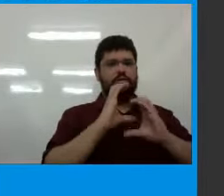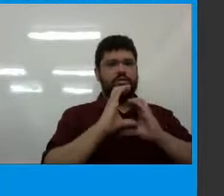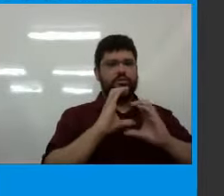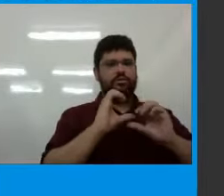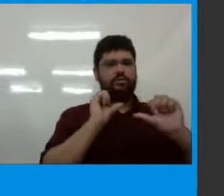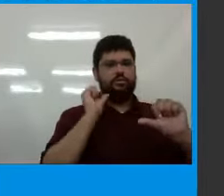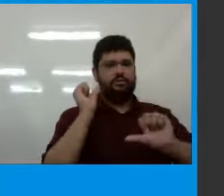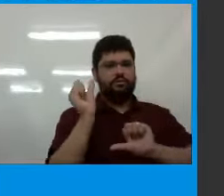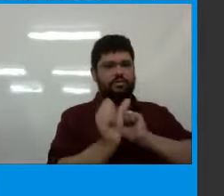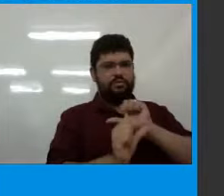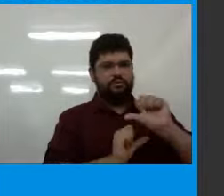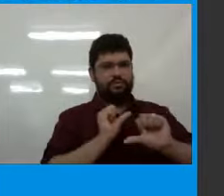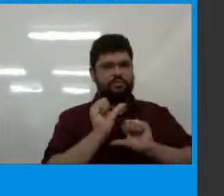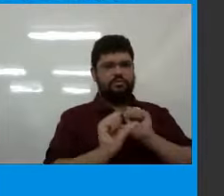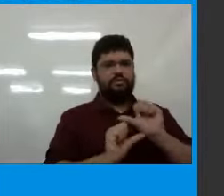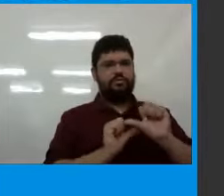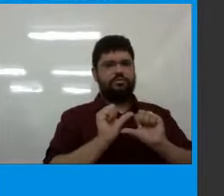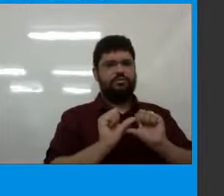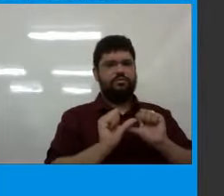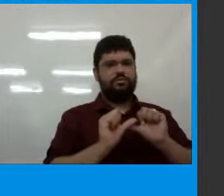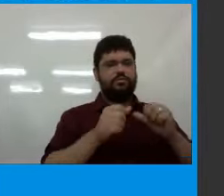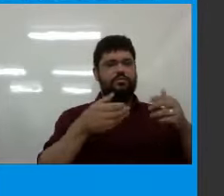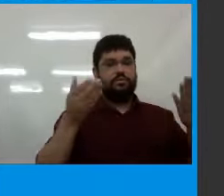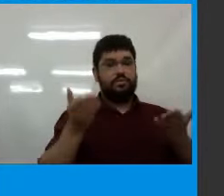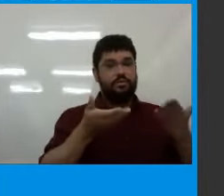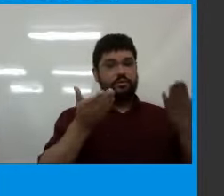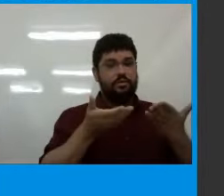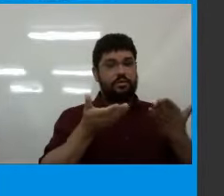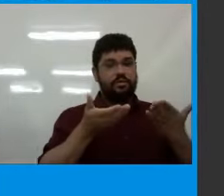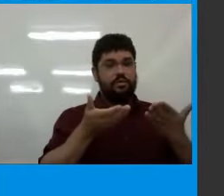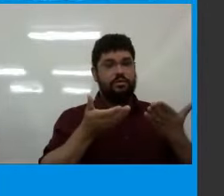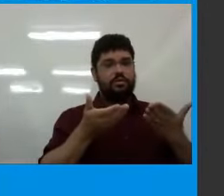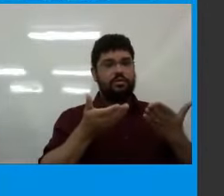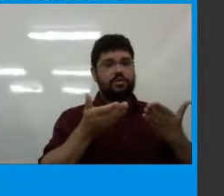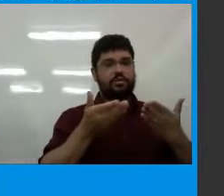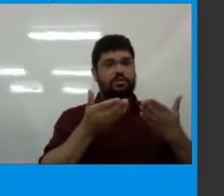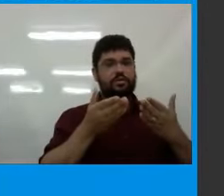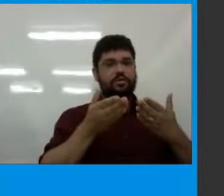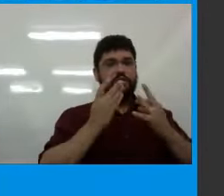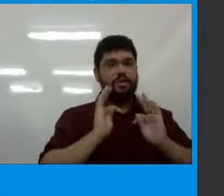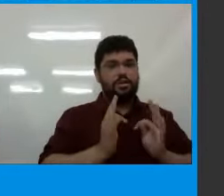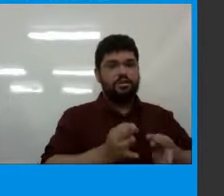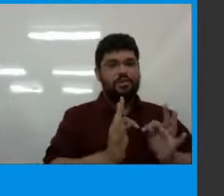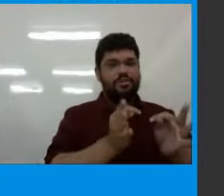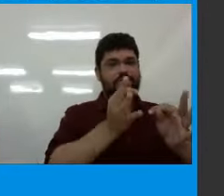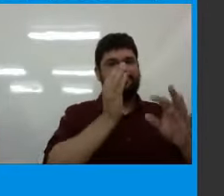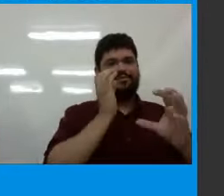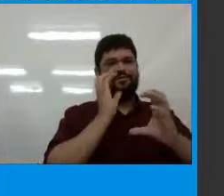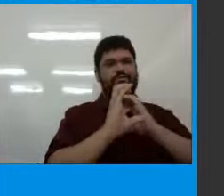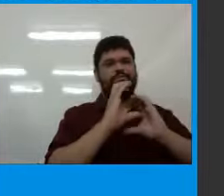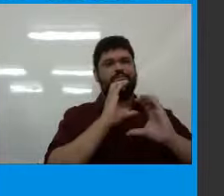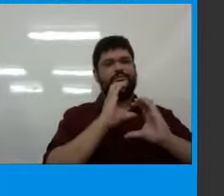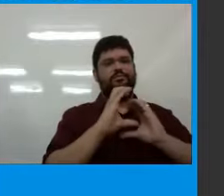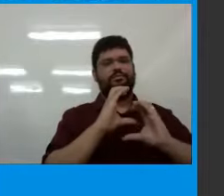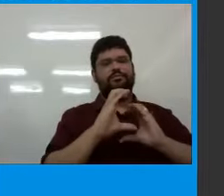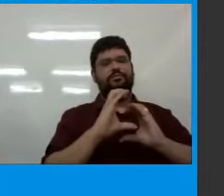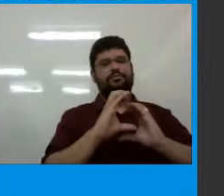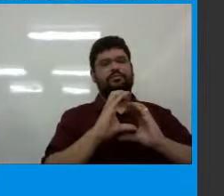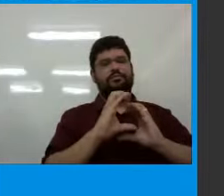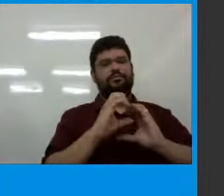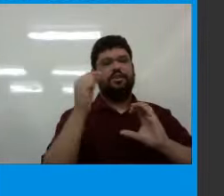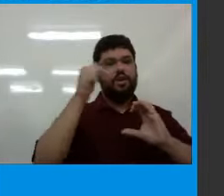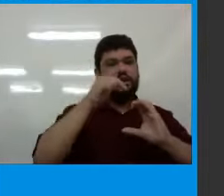mudou, né? Ela mudou e agora ela se dá por meio de uma plataforma tecnológica. Então, a comunicação foi a